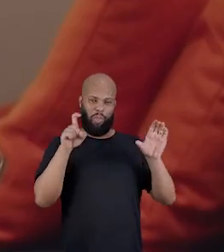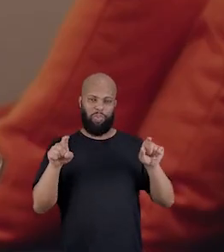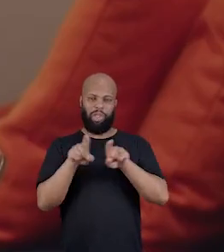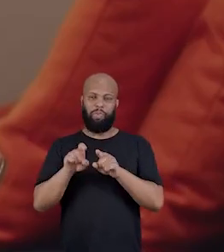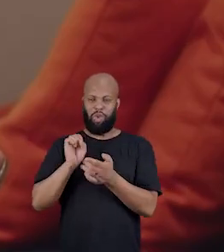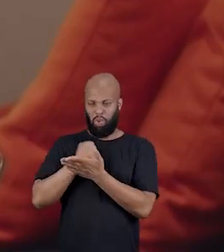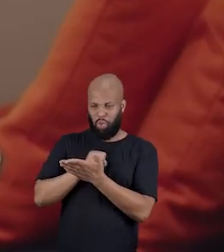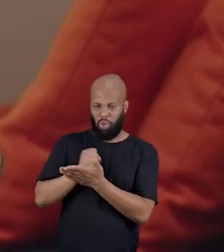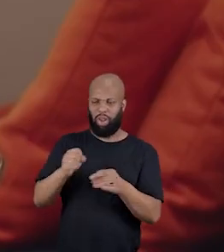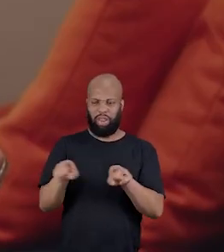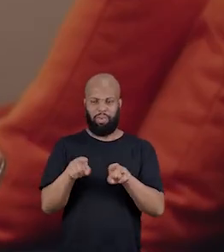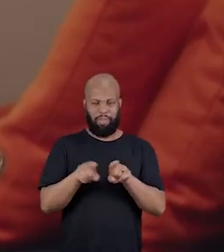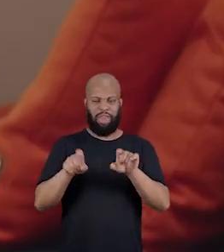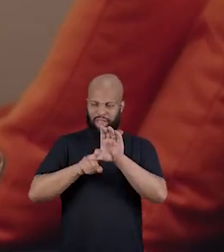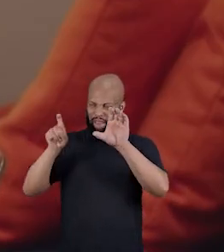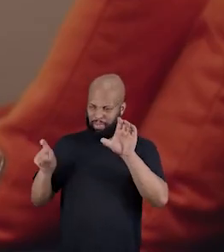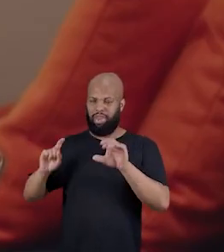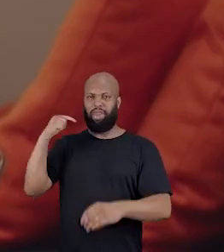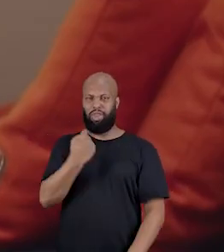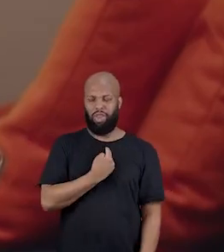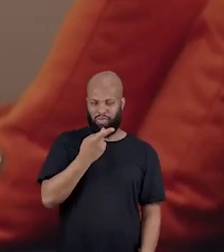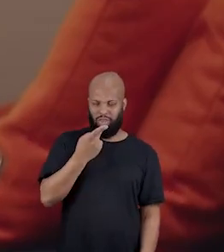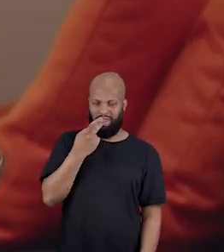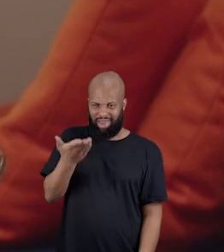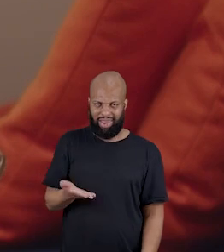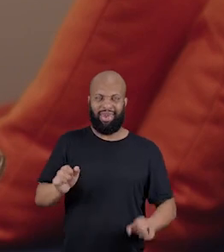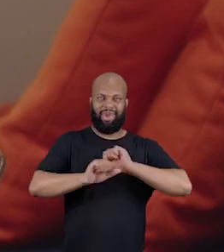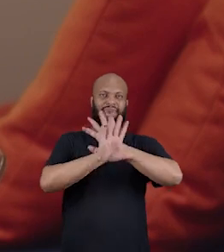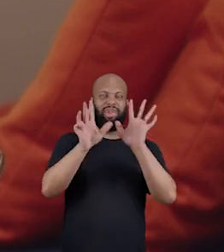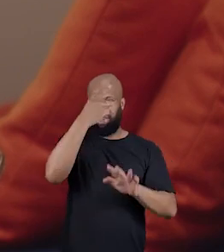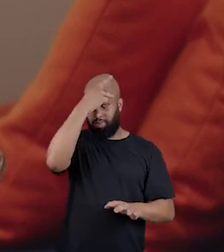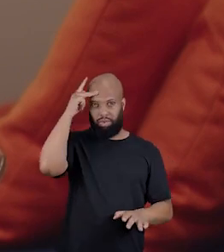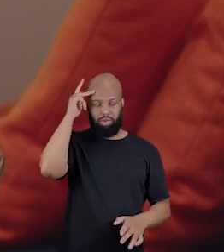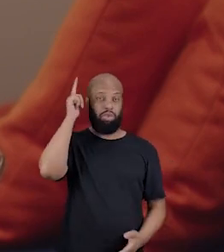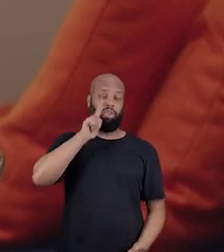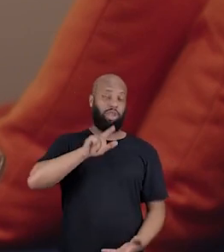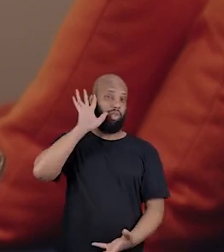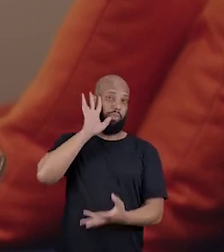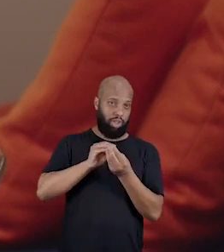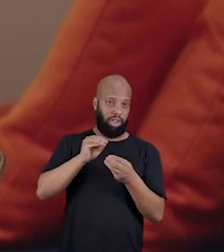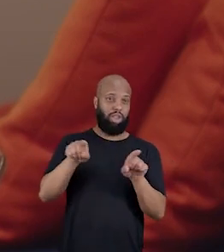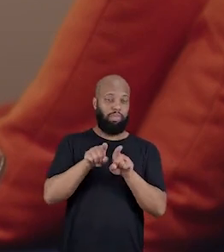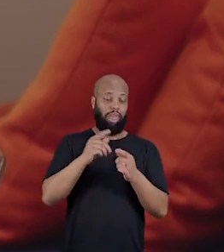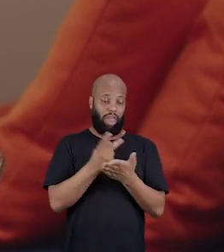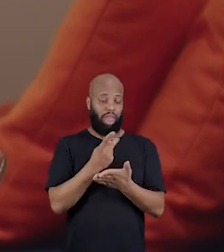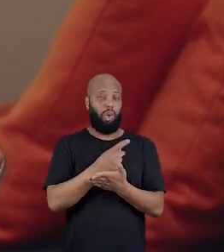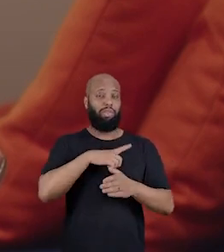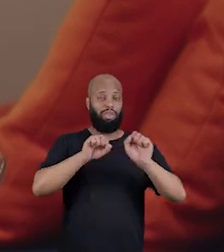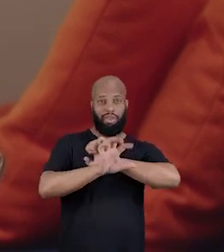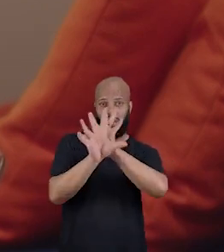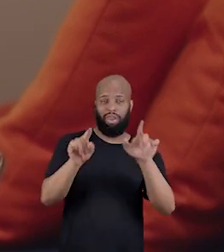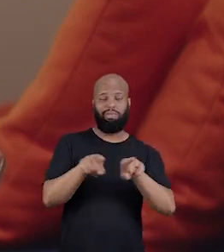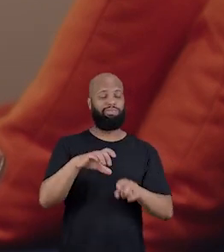comando e controle e o elemento de autonomia a gente está trabalhando, eu acho que é mais claro para as pessoas. O erro, eu acho que